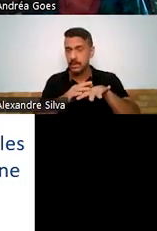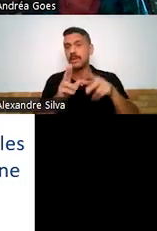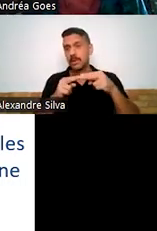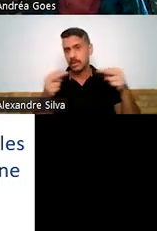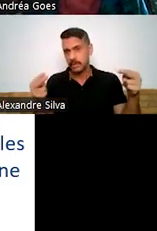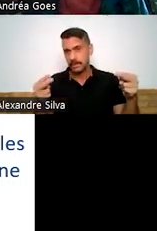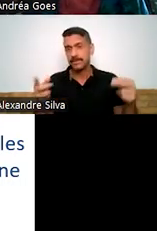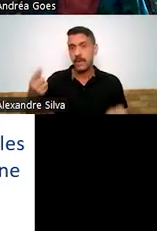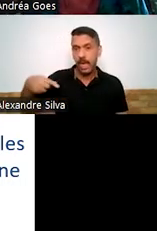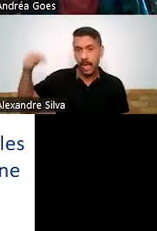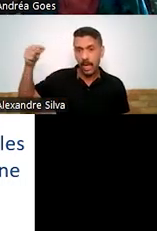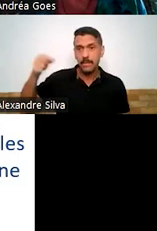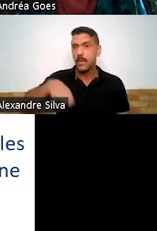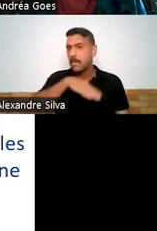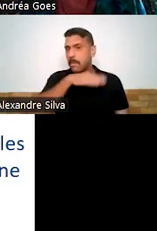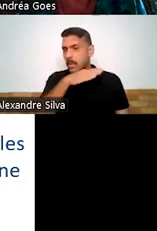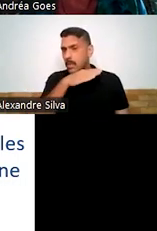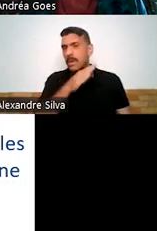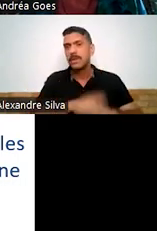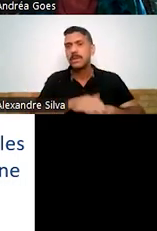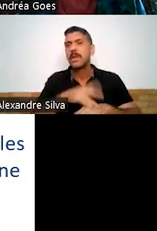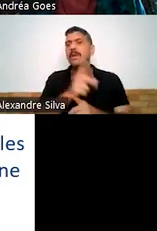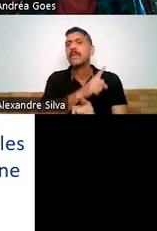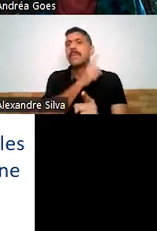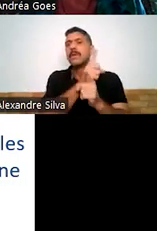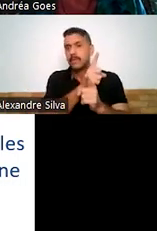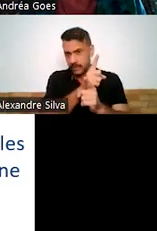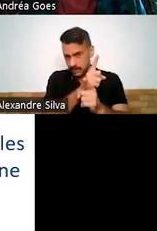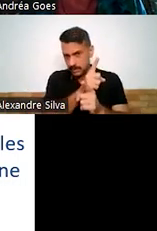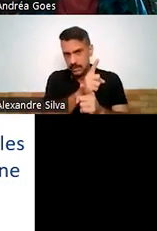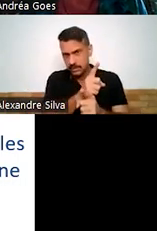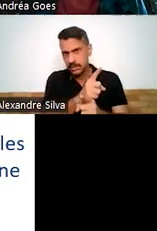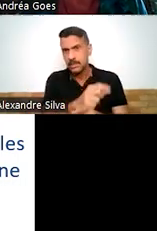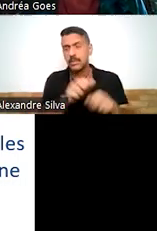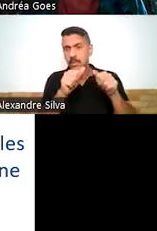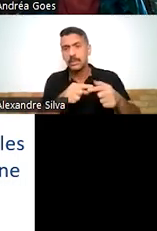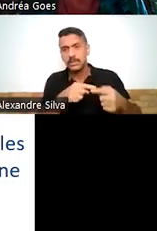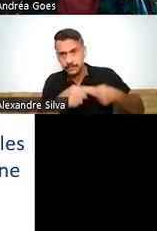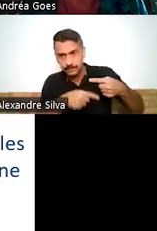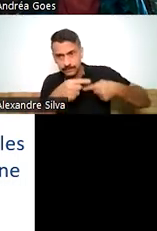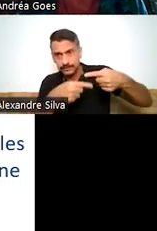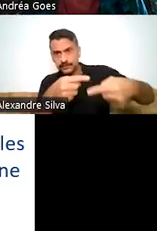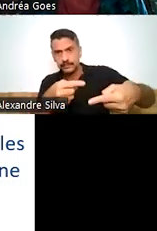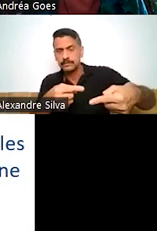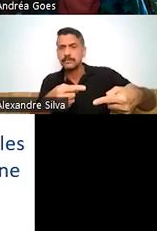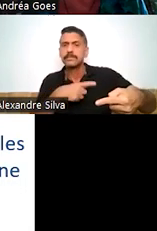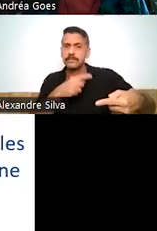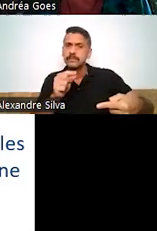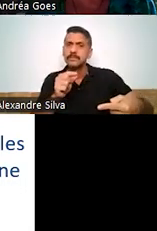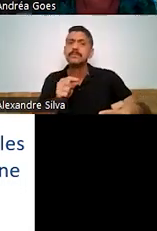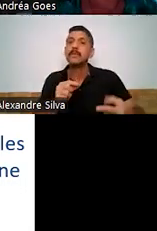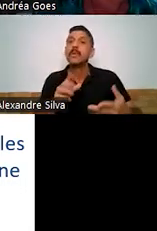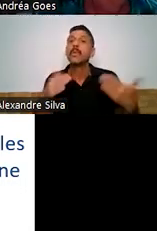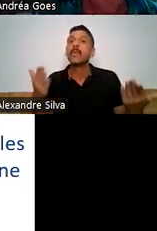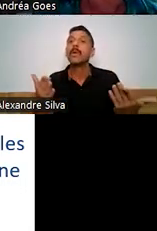o rabo de porco, e eu peço para os alunos para identificarem nessas gerações, entre os 2 indivíduos com rabo de porco,